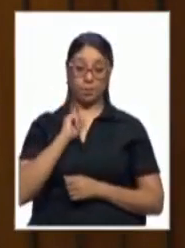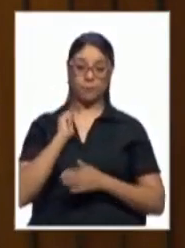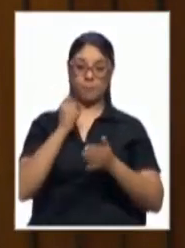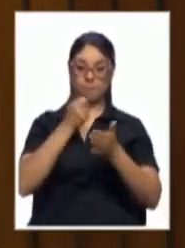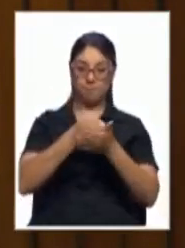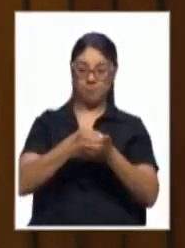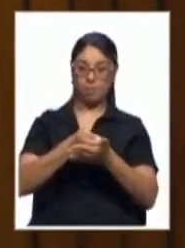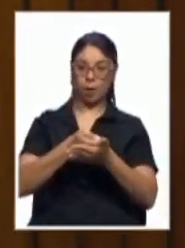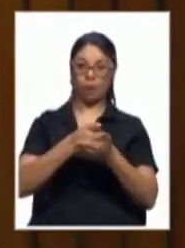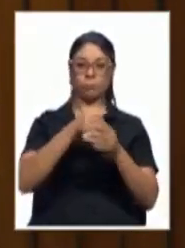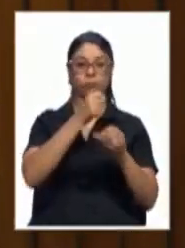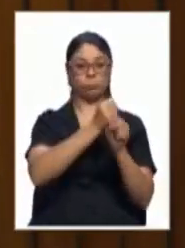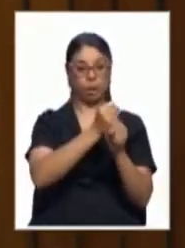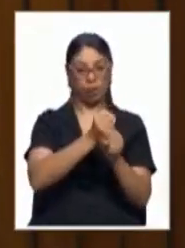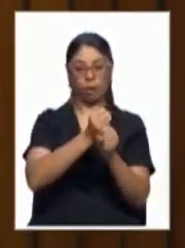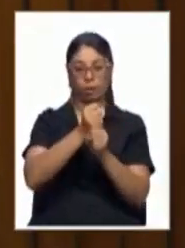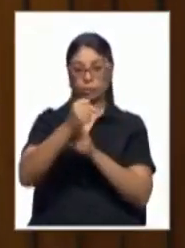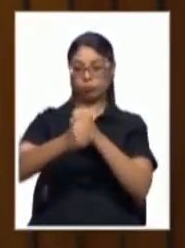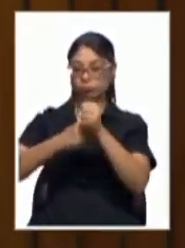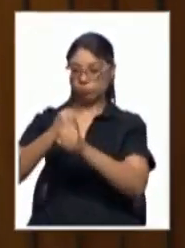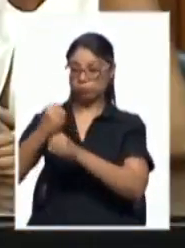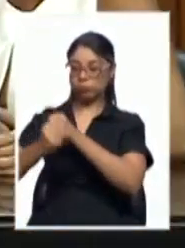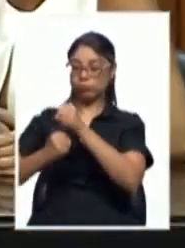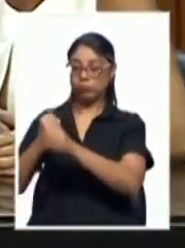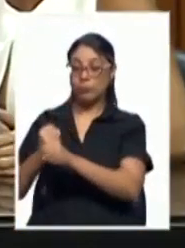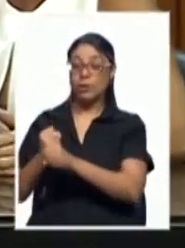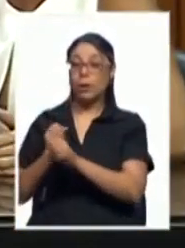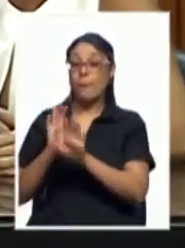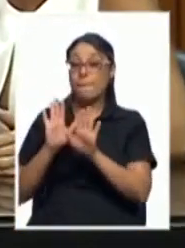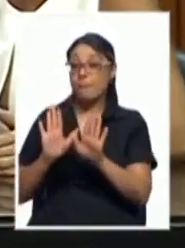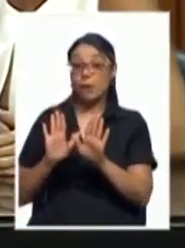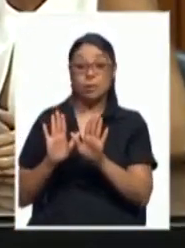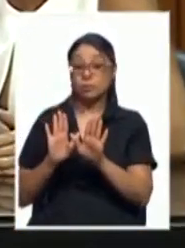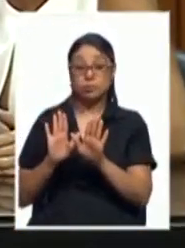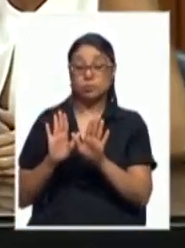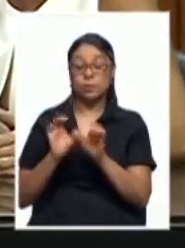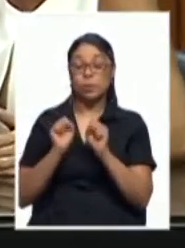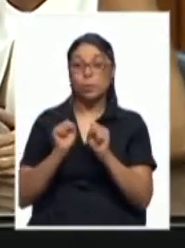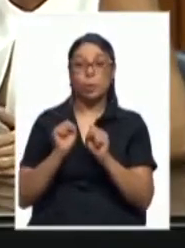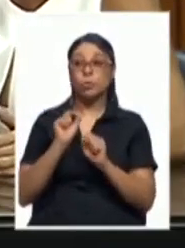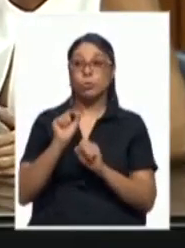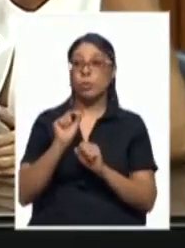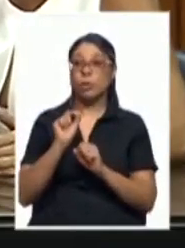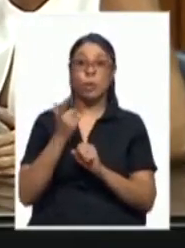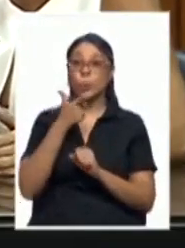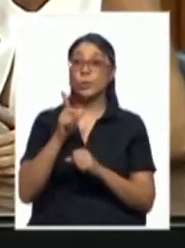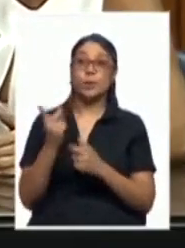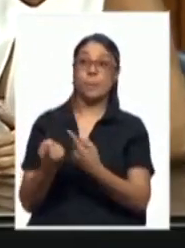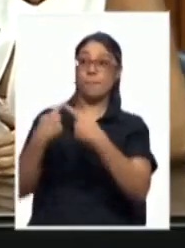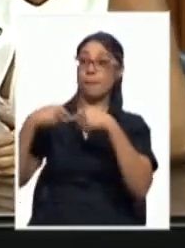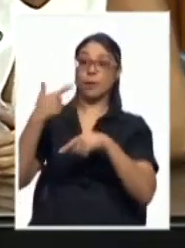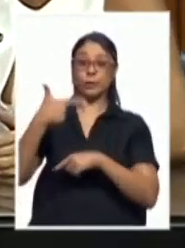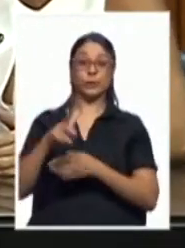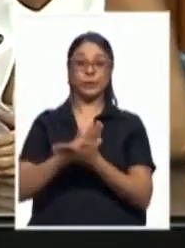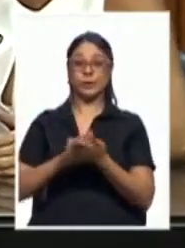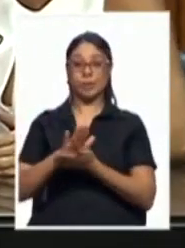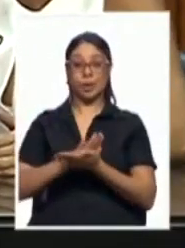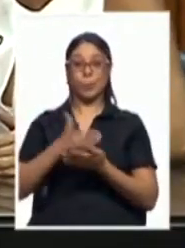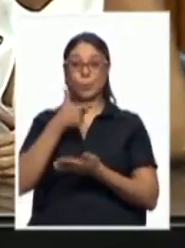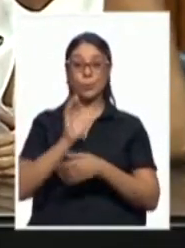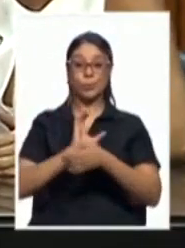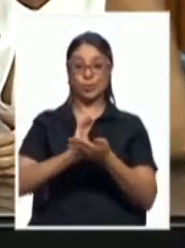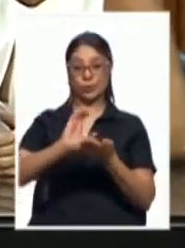essa dívida, nos coloca numa posição de não ter mais condição de pedir empréstimos para fazer, por exemplo, investimentos